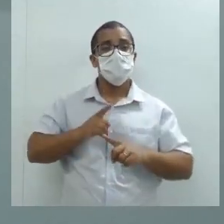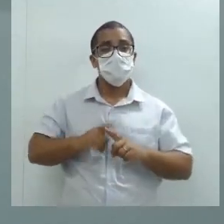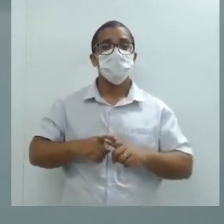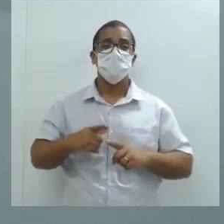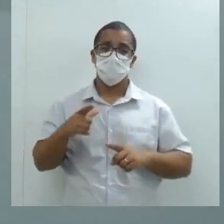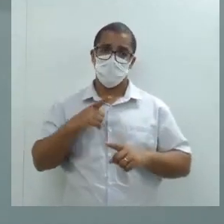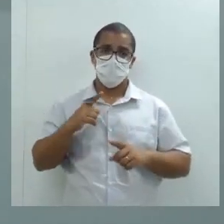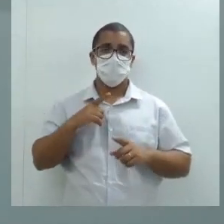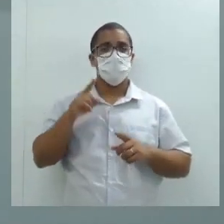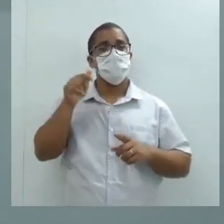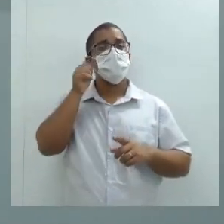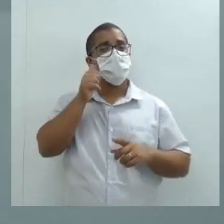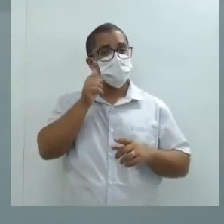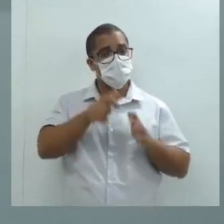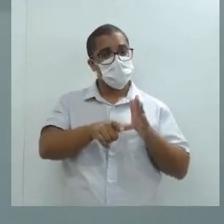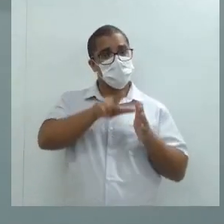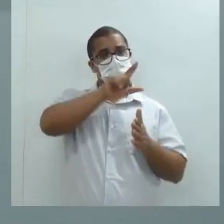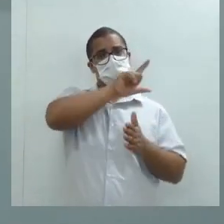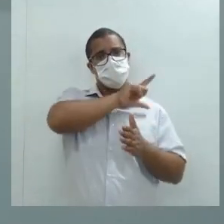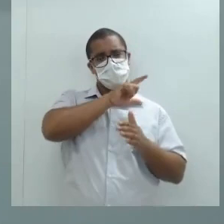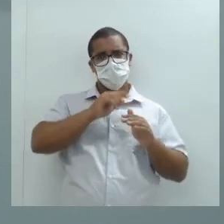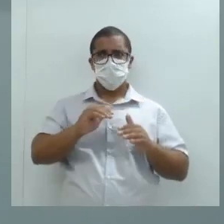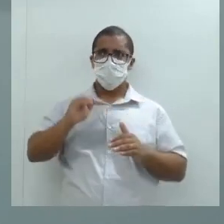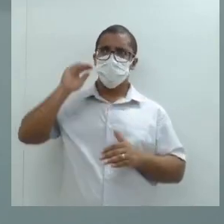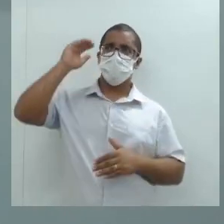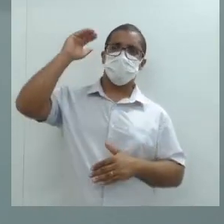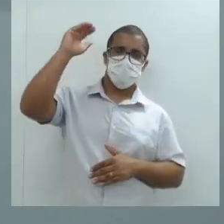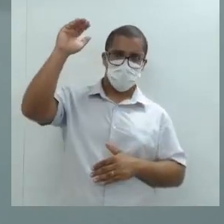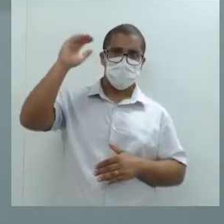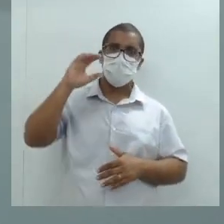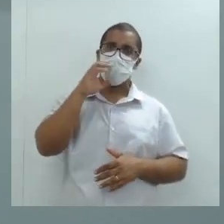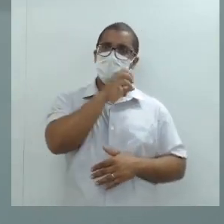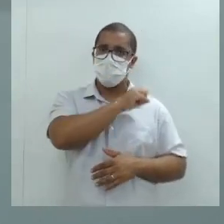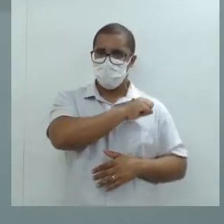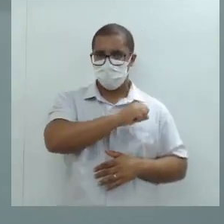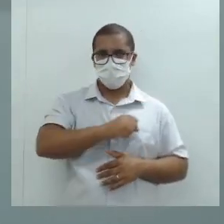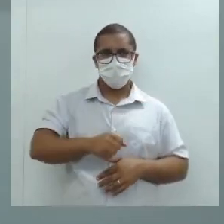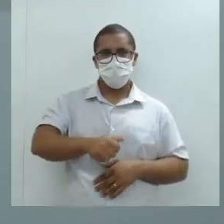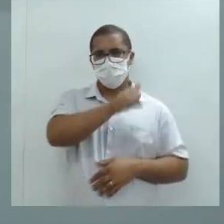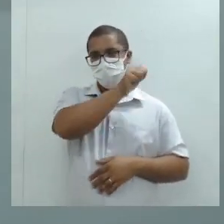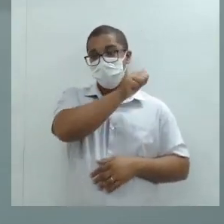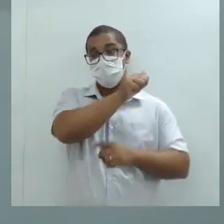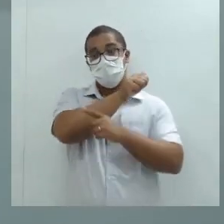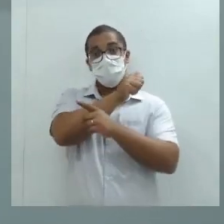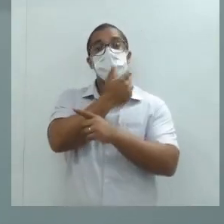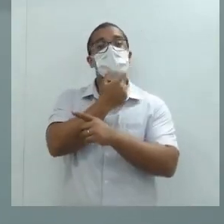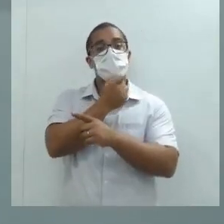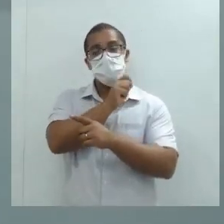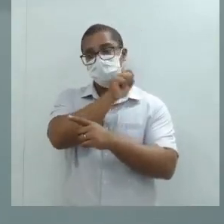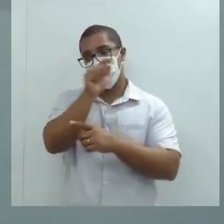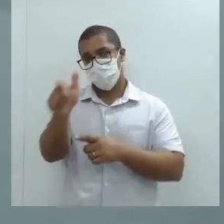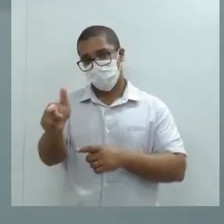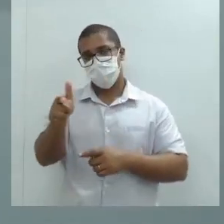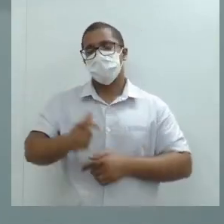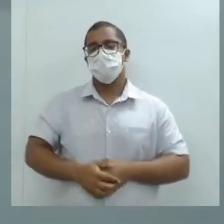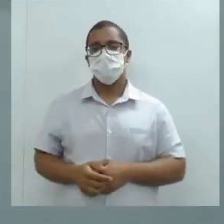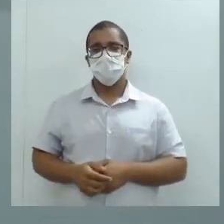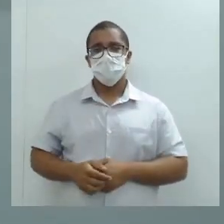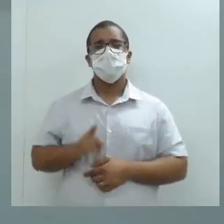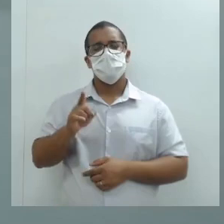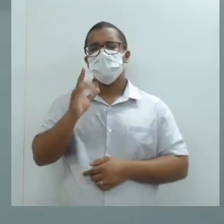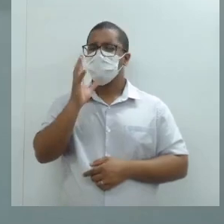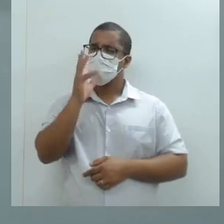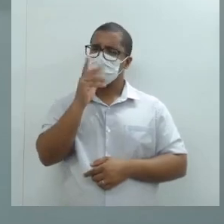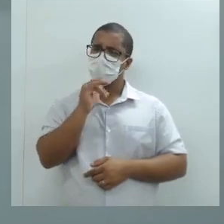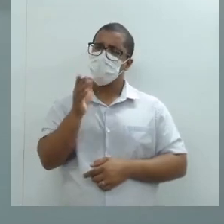existe essa questão. A menina ela tem esse crescimento maior em relação à questão do menino. O menino já é no